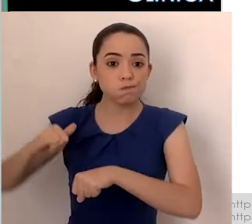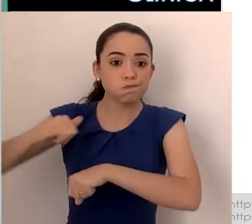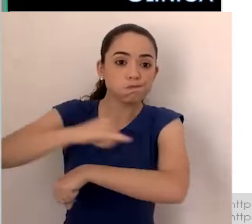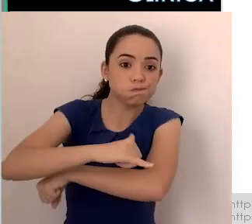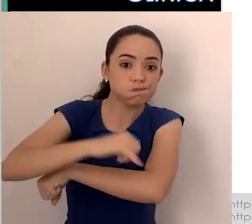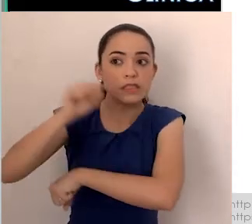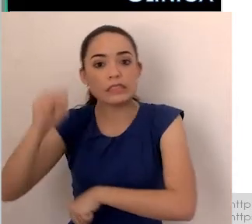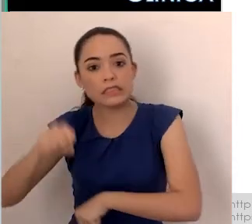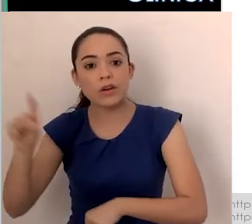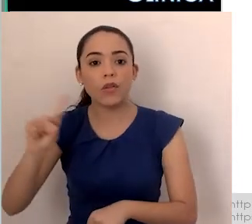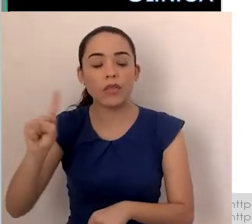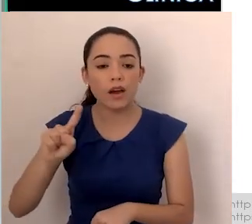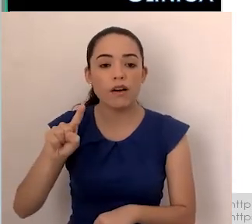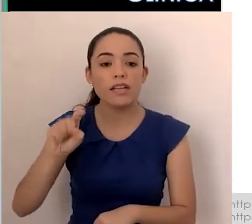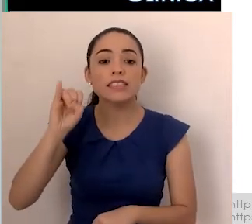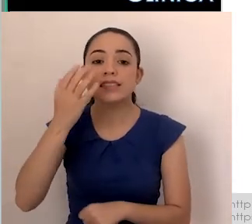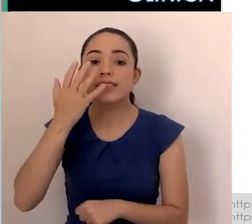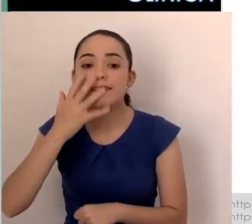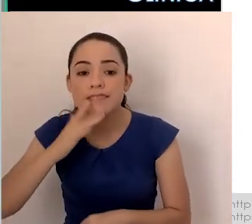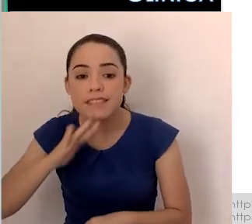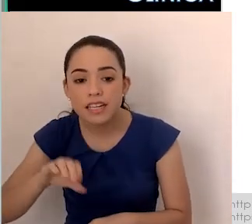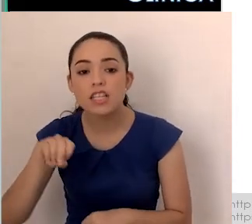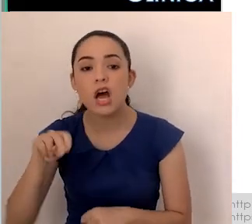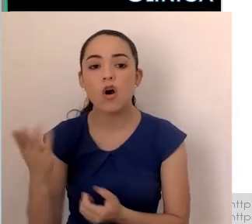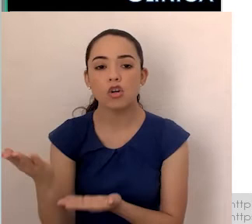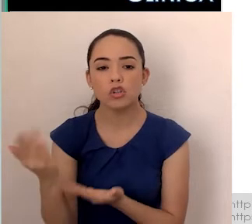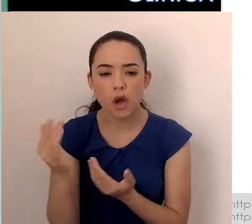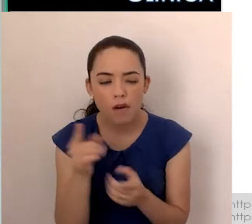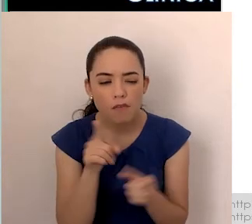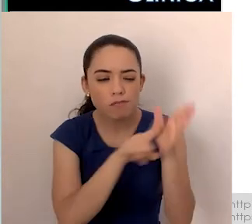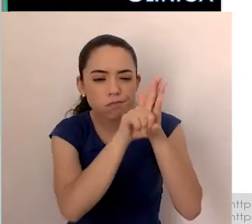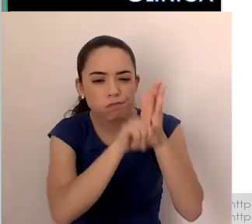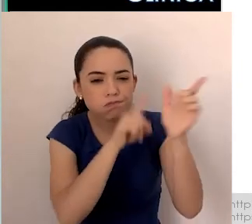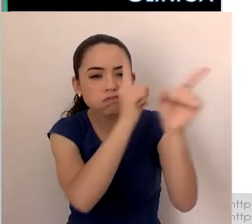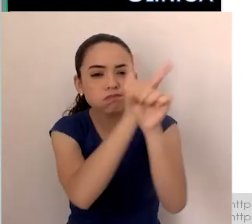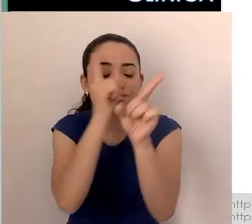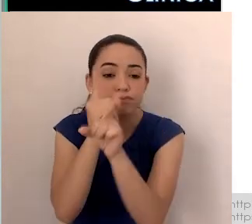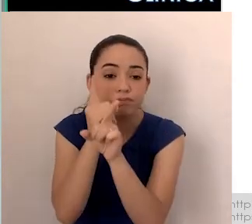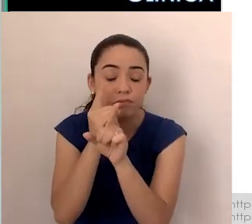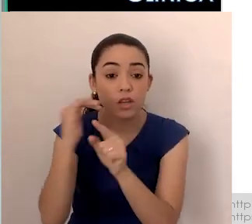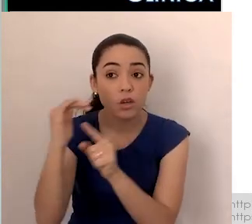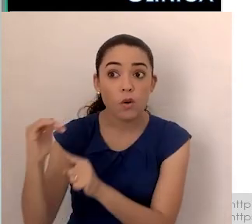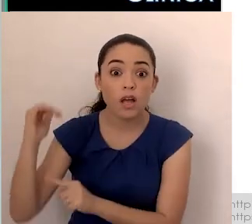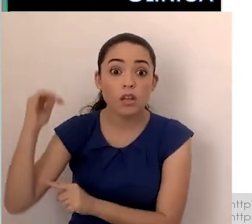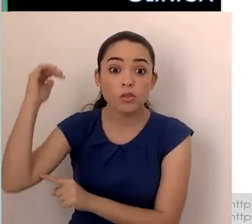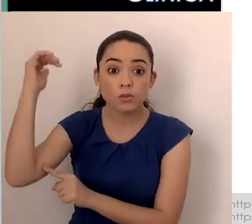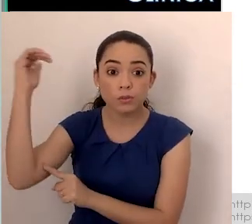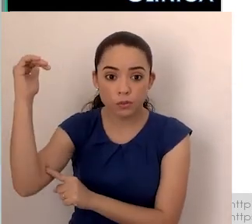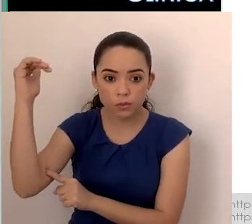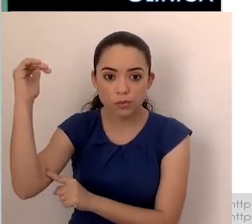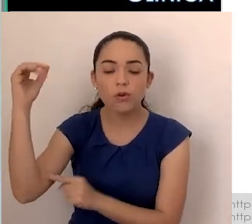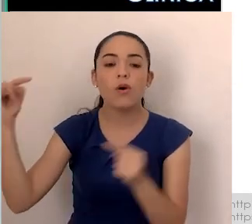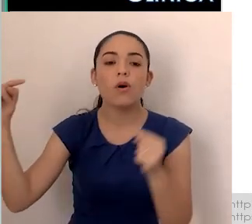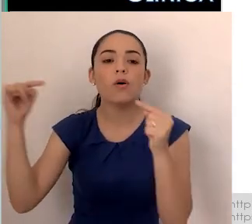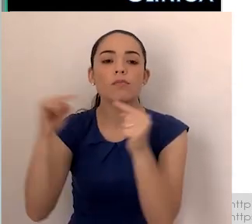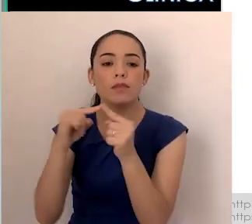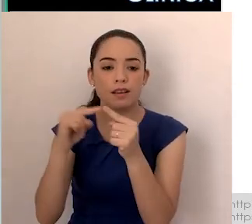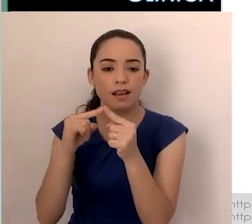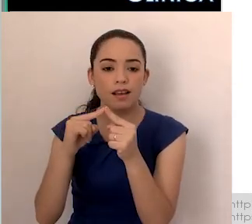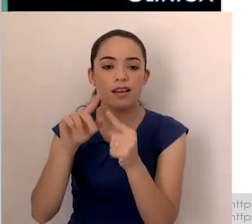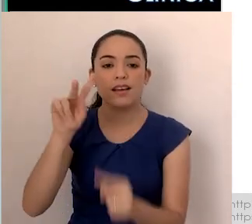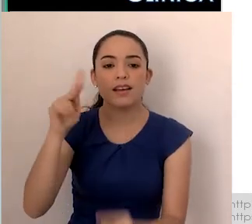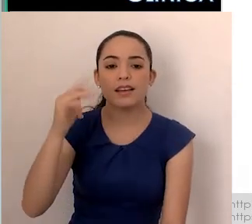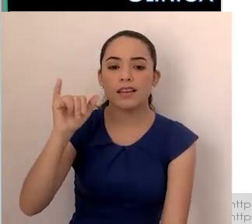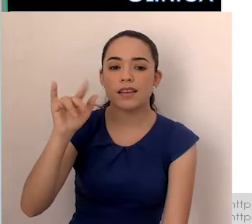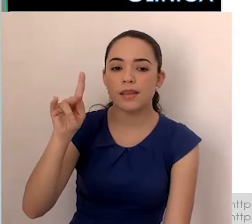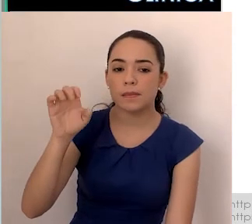que o número de adipócitos para a determinação da obesidade ou não é determinada durante a infância e a adolescência, e que as alterações da massa